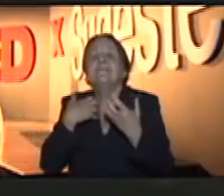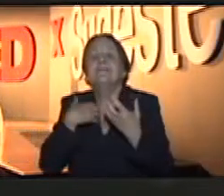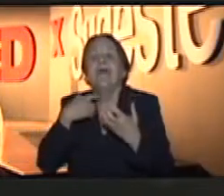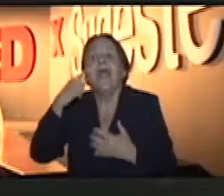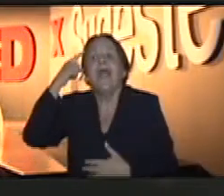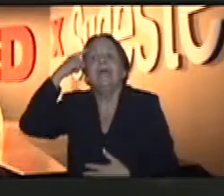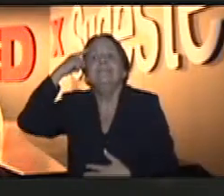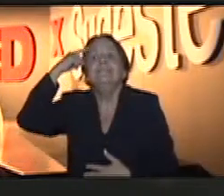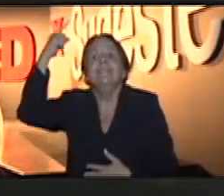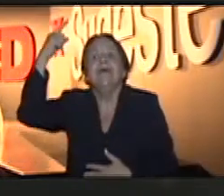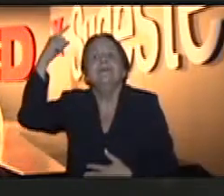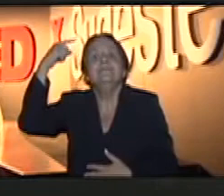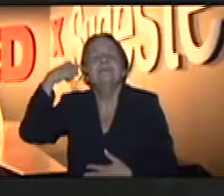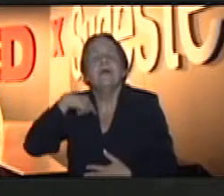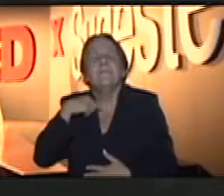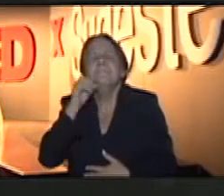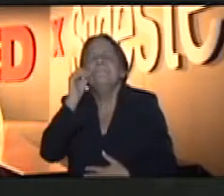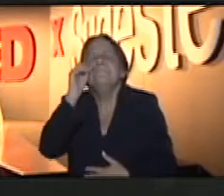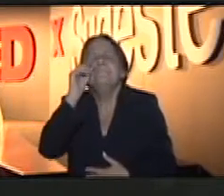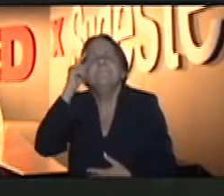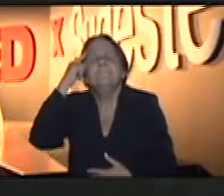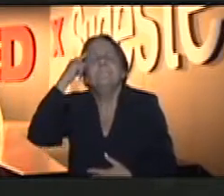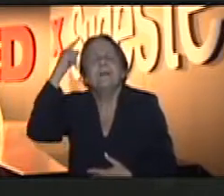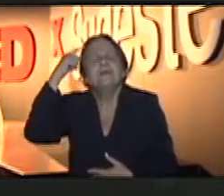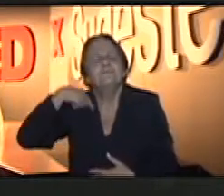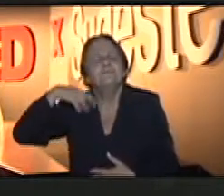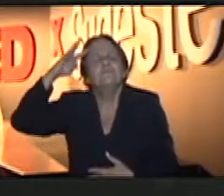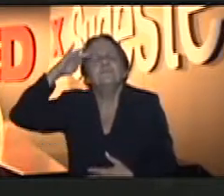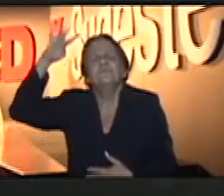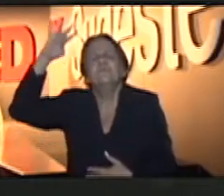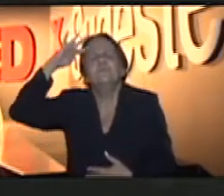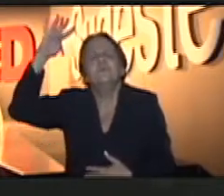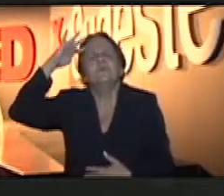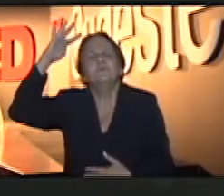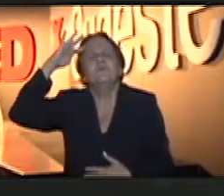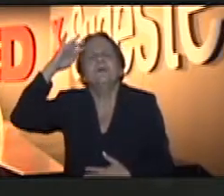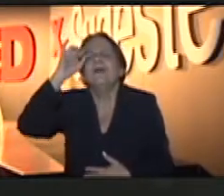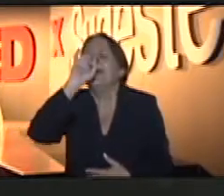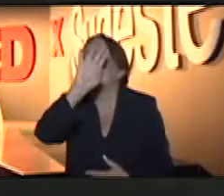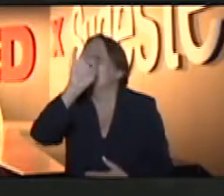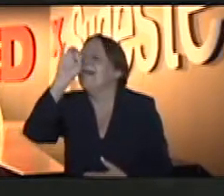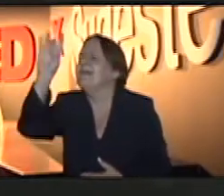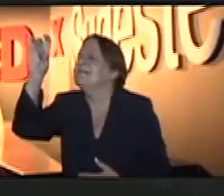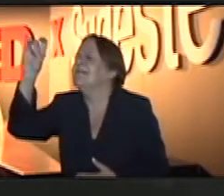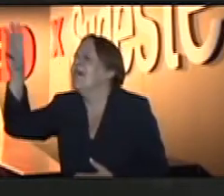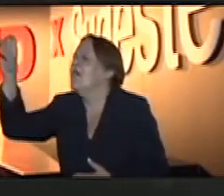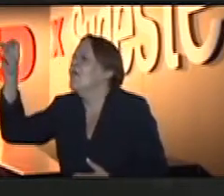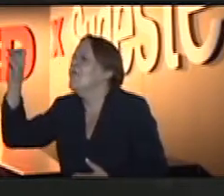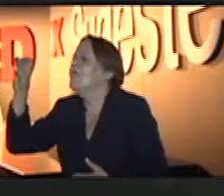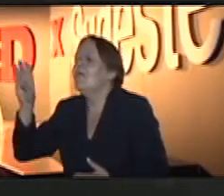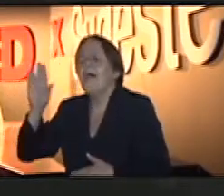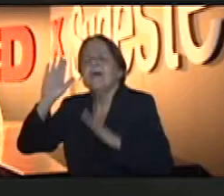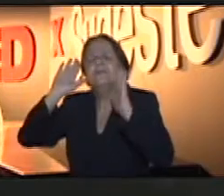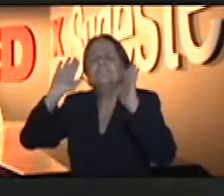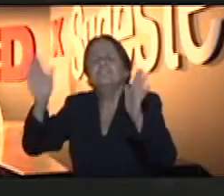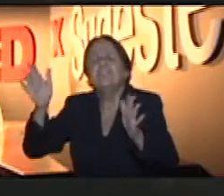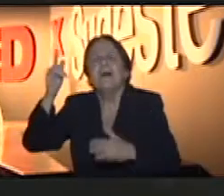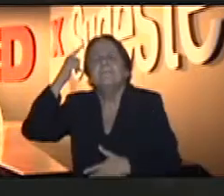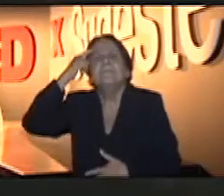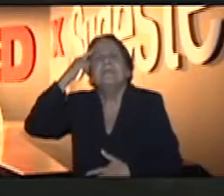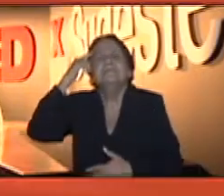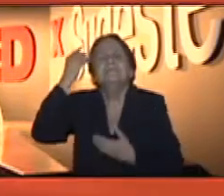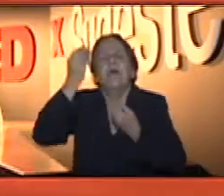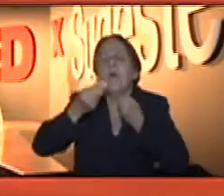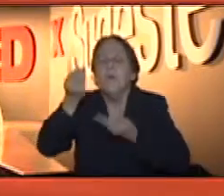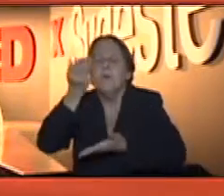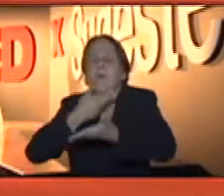da ideia do Sonho de cada um dos que que já emitiram seus sonhos